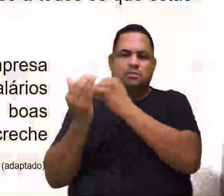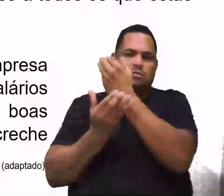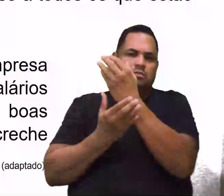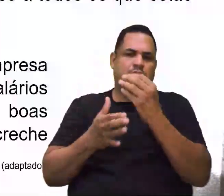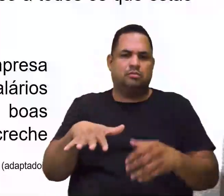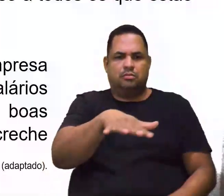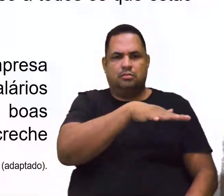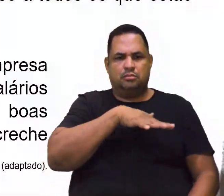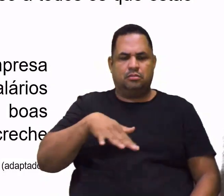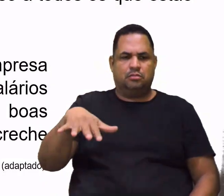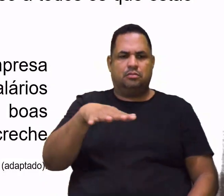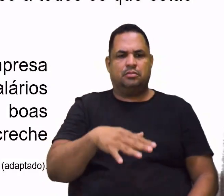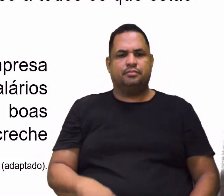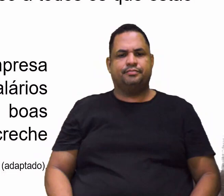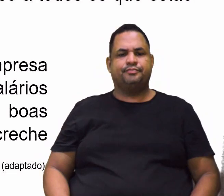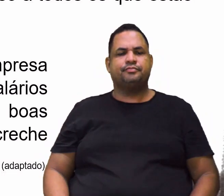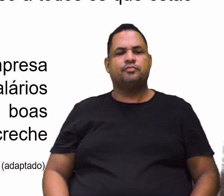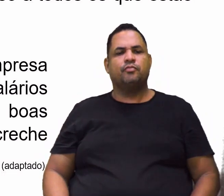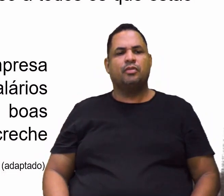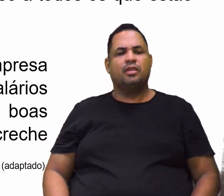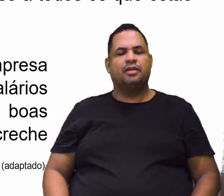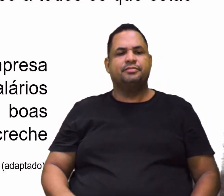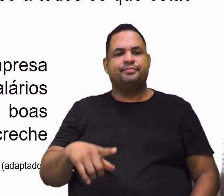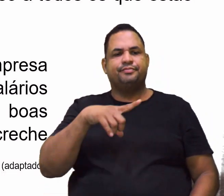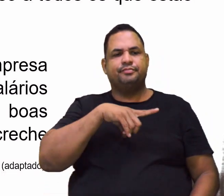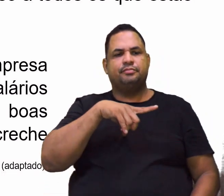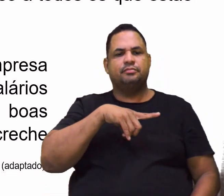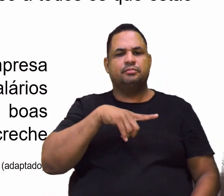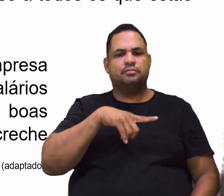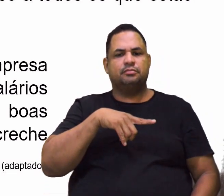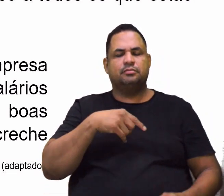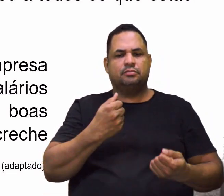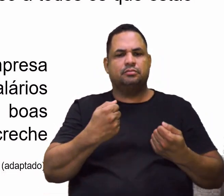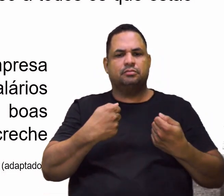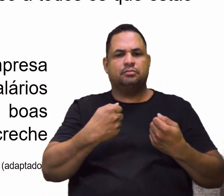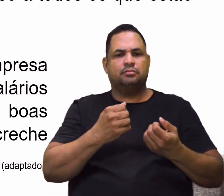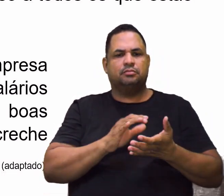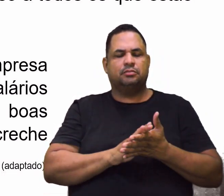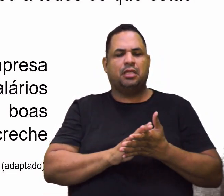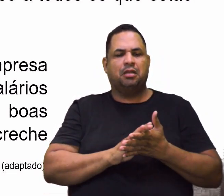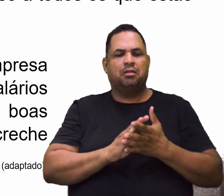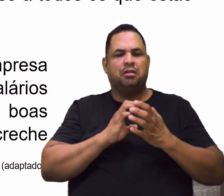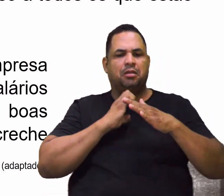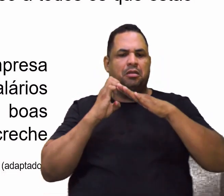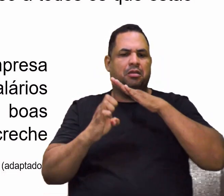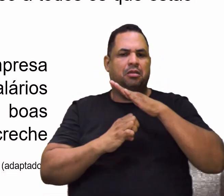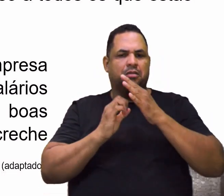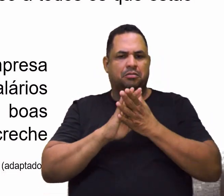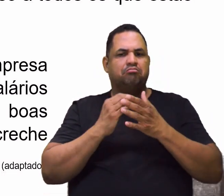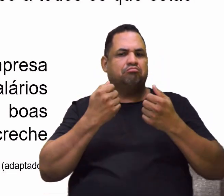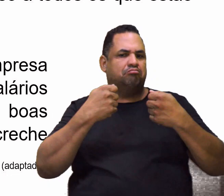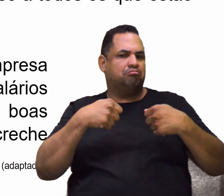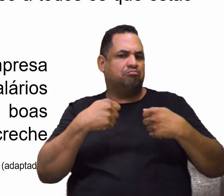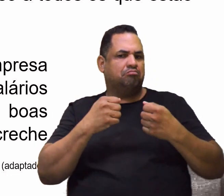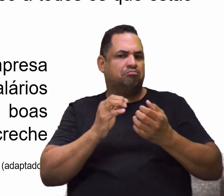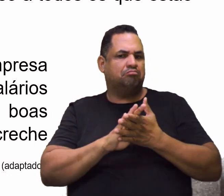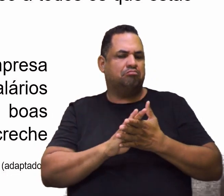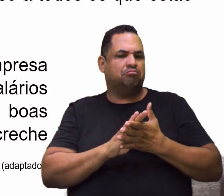lá. Olha aí, existem empresas que admitem ser possível conciliar, ó. Existem